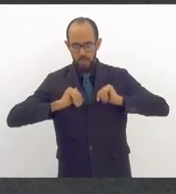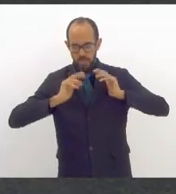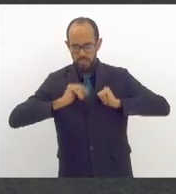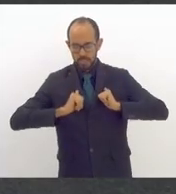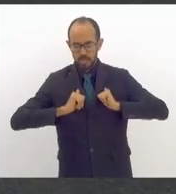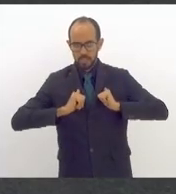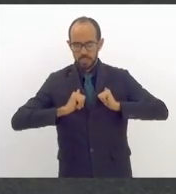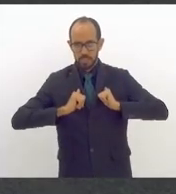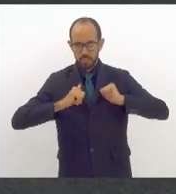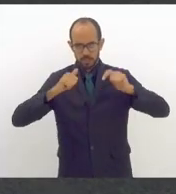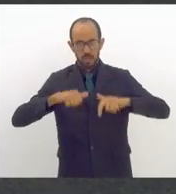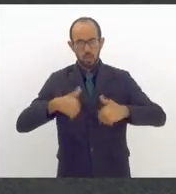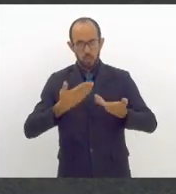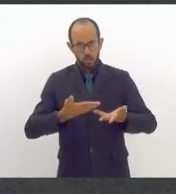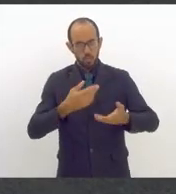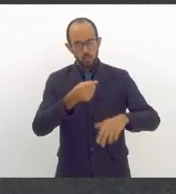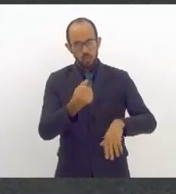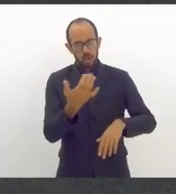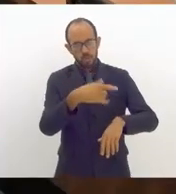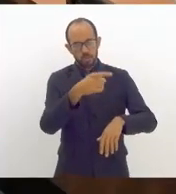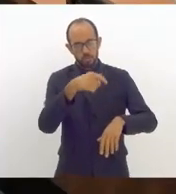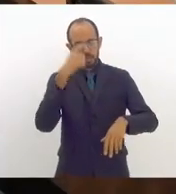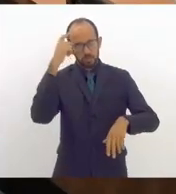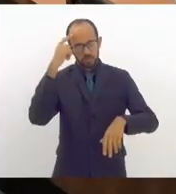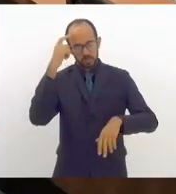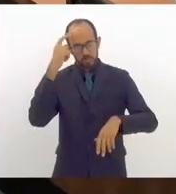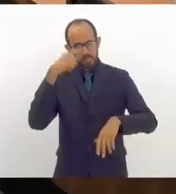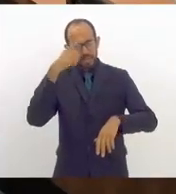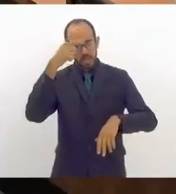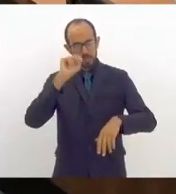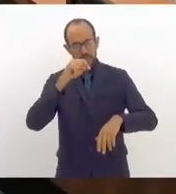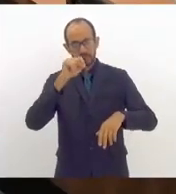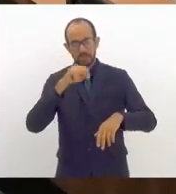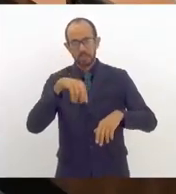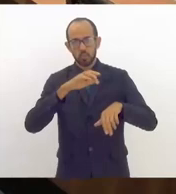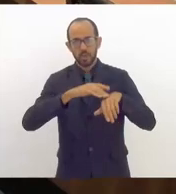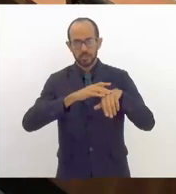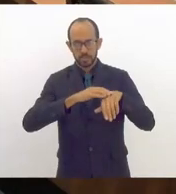estabelecida essa síndrome se pensou em Síndrome de Diógenes